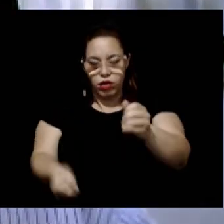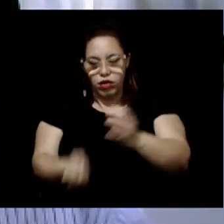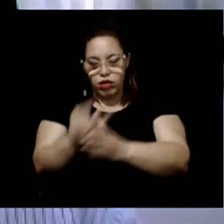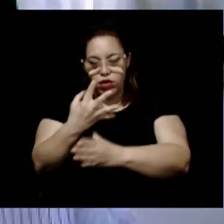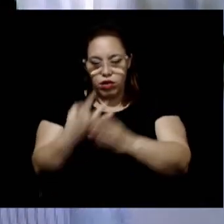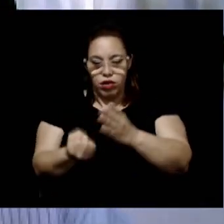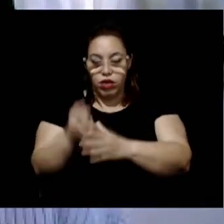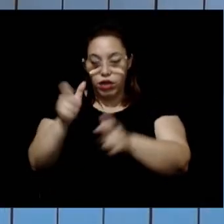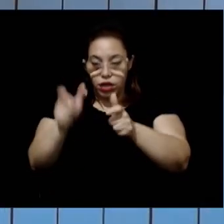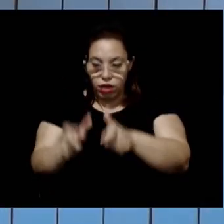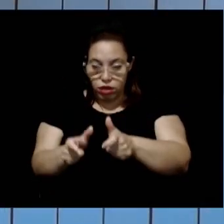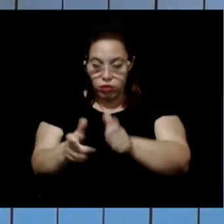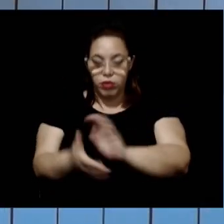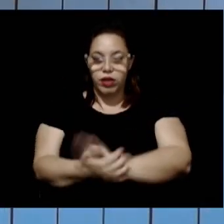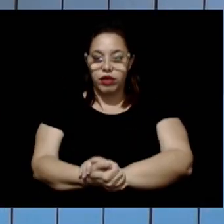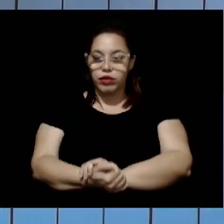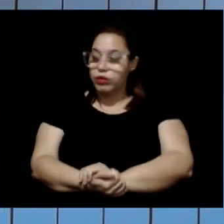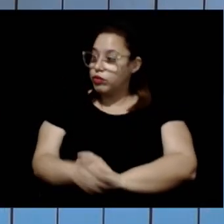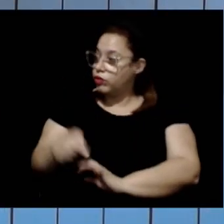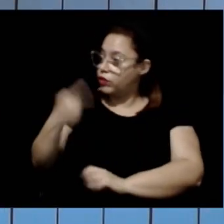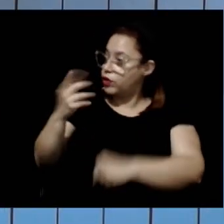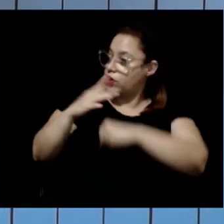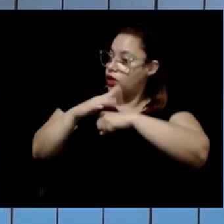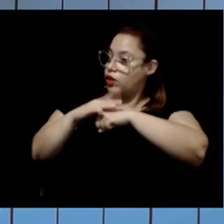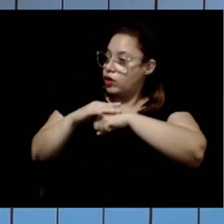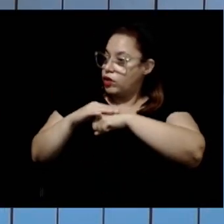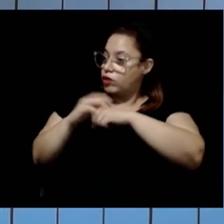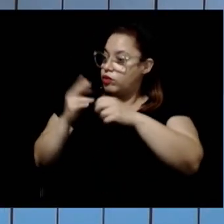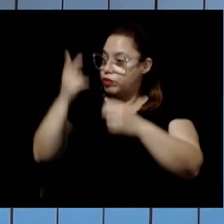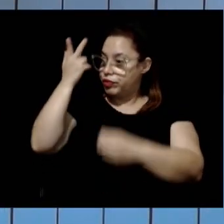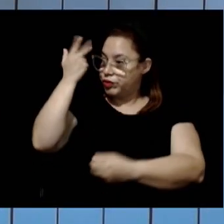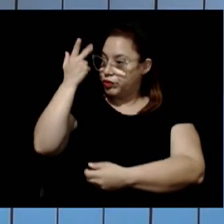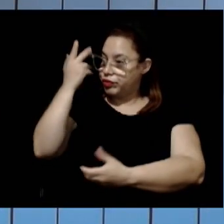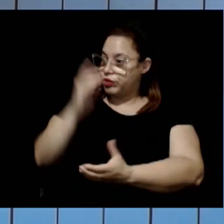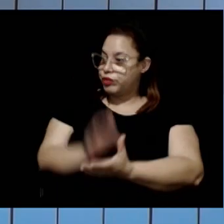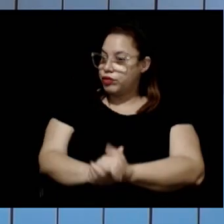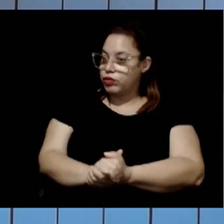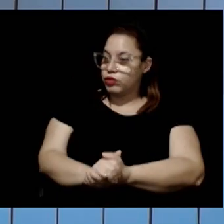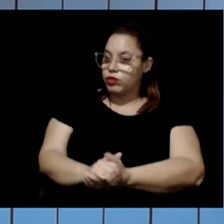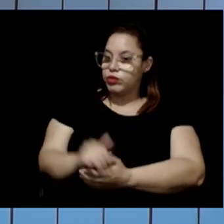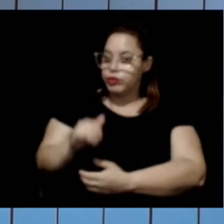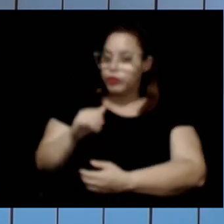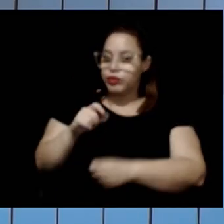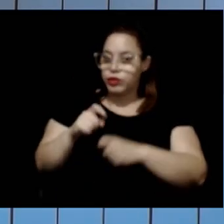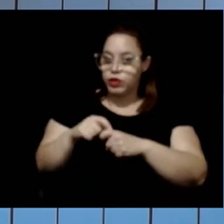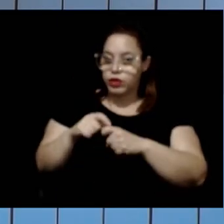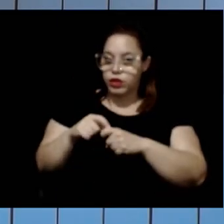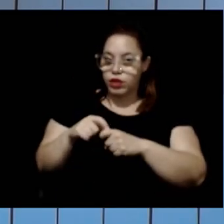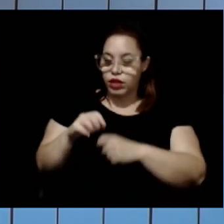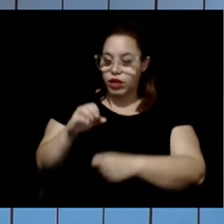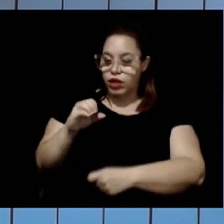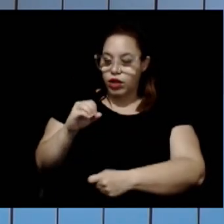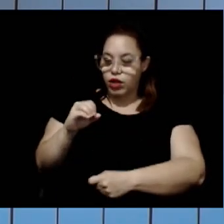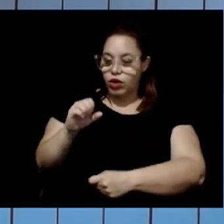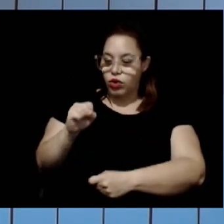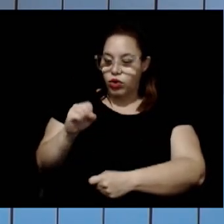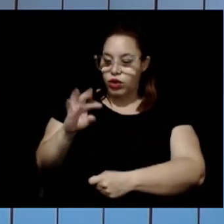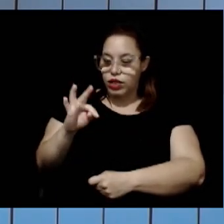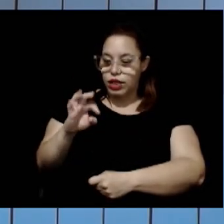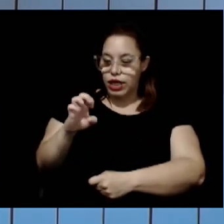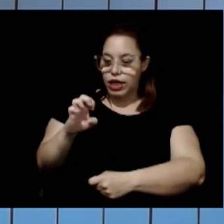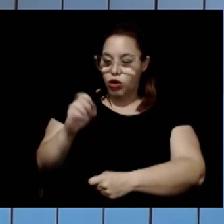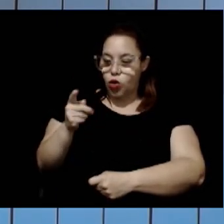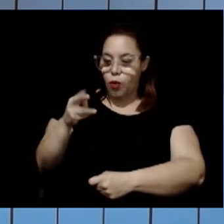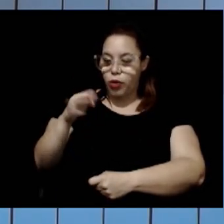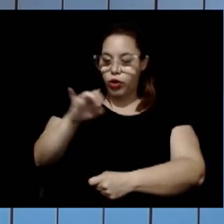tá? E outra doença muito comum também, né, doutor José, é a osteoporose. Eu gostaria que o senhor explicasse também